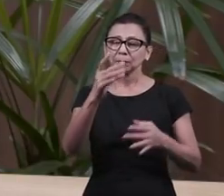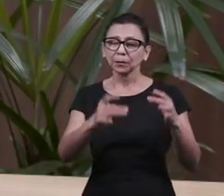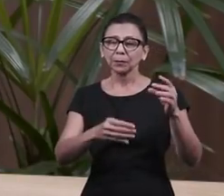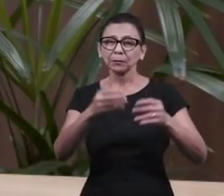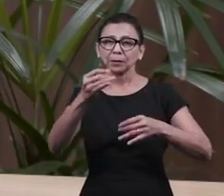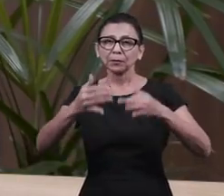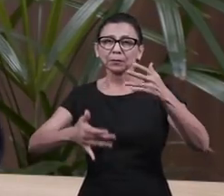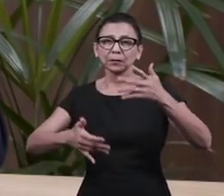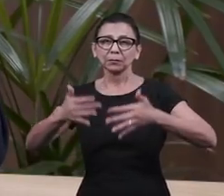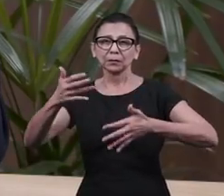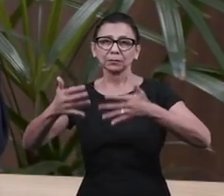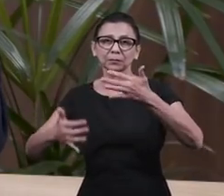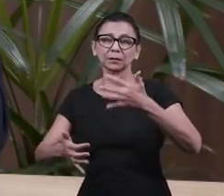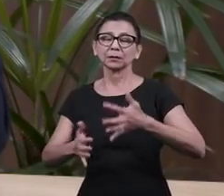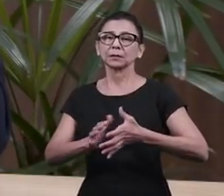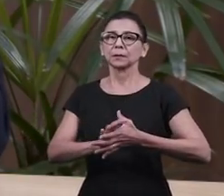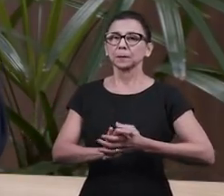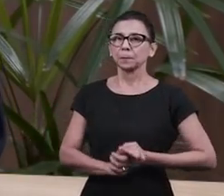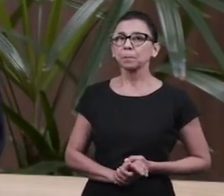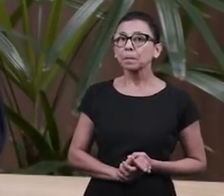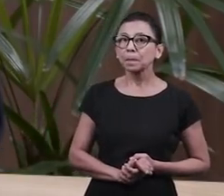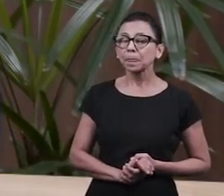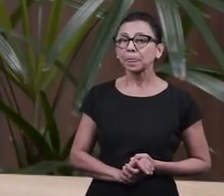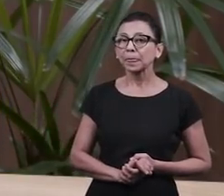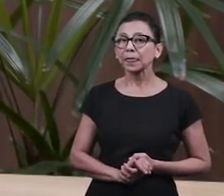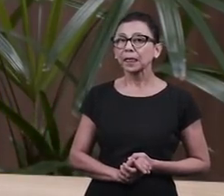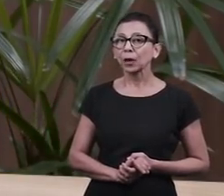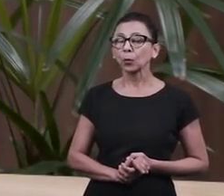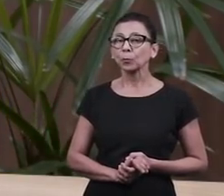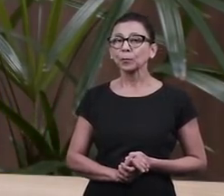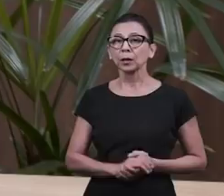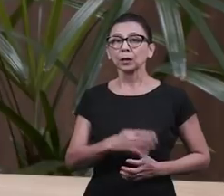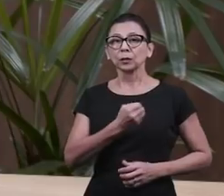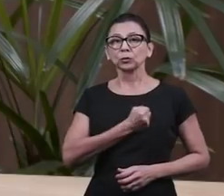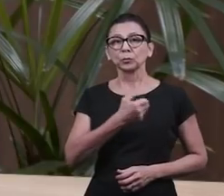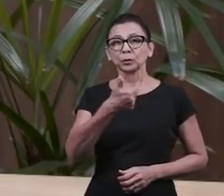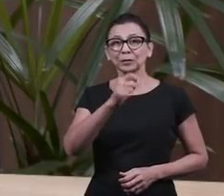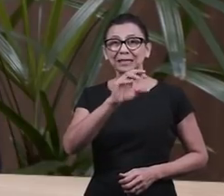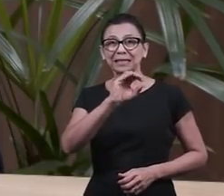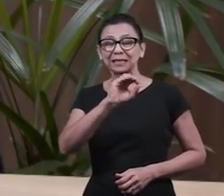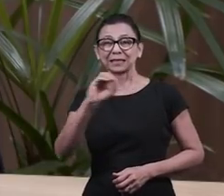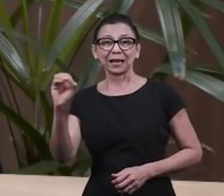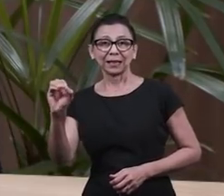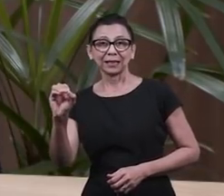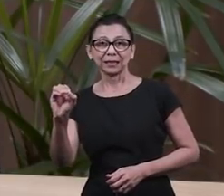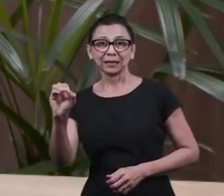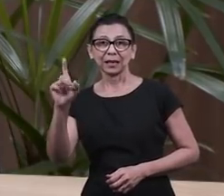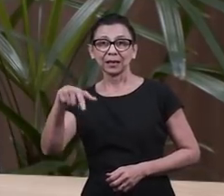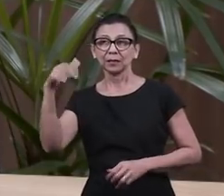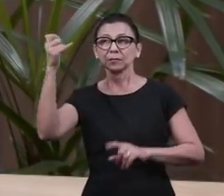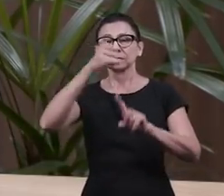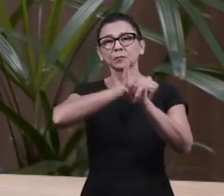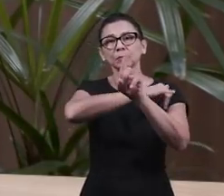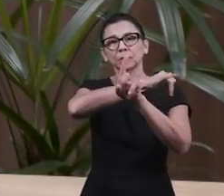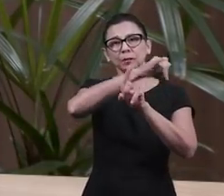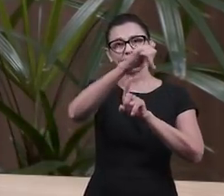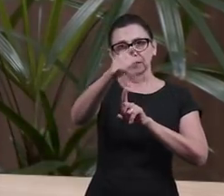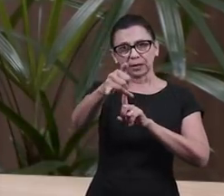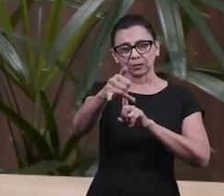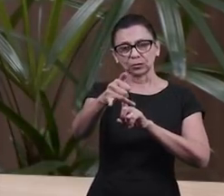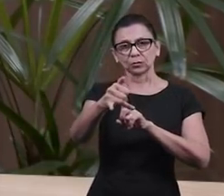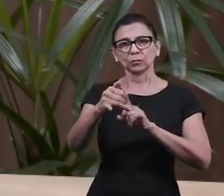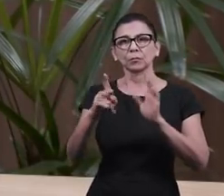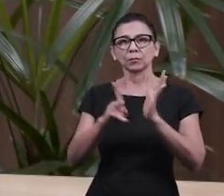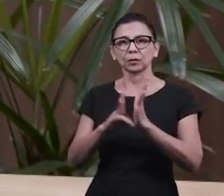profético. Então, ali, ele pregou 100 anos, é o tempo de pregação da igreja, até que venha o juízo. Até que nós vamos